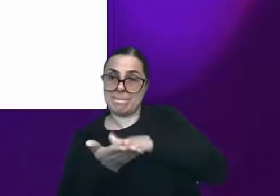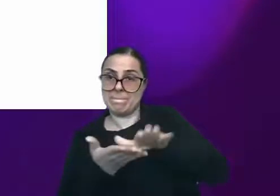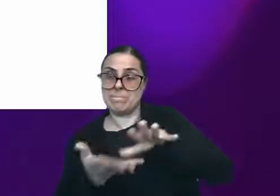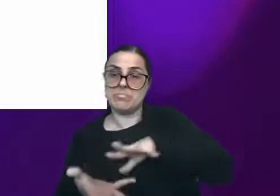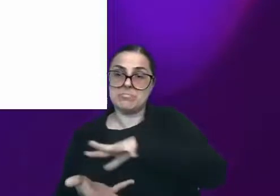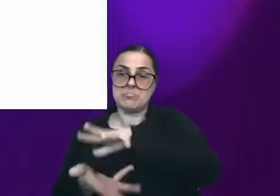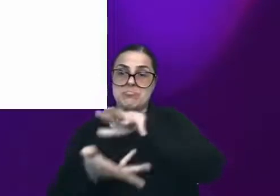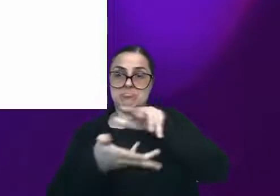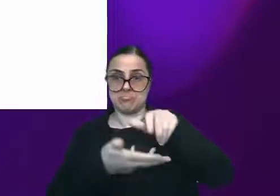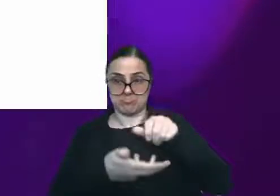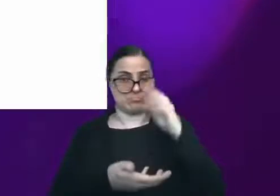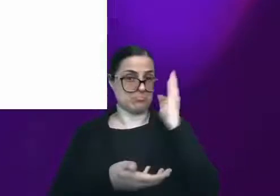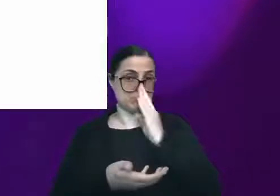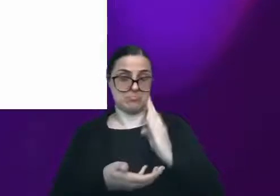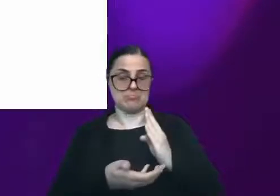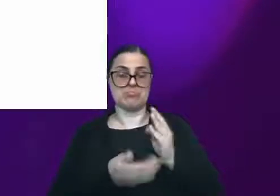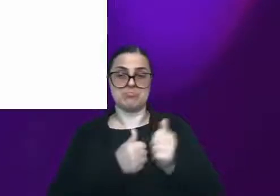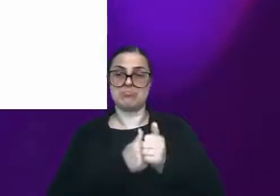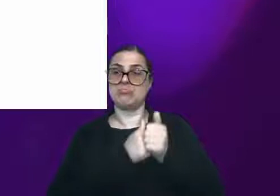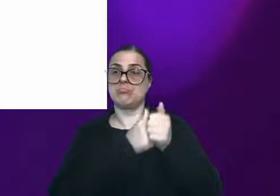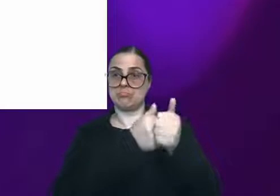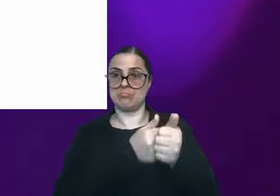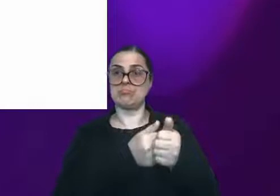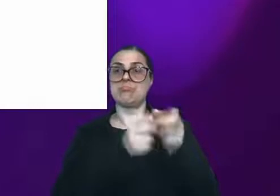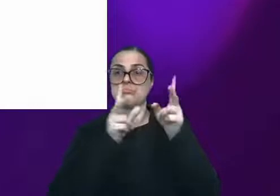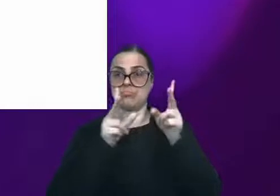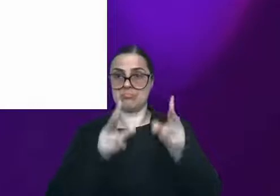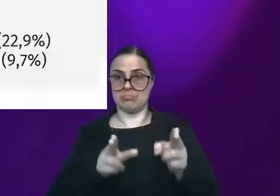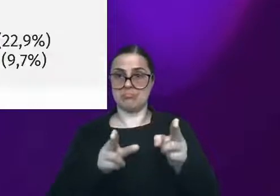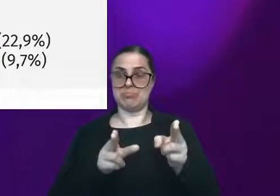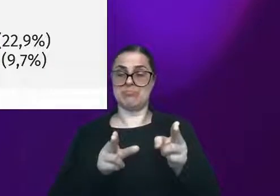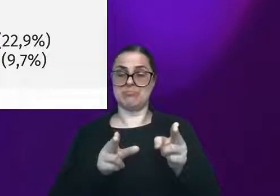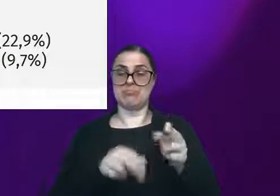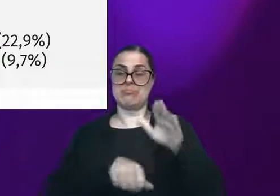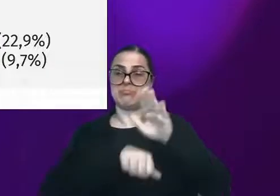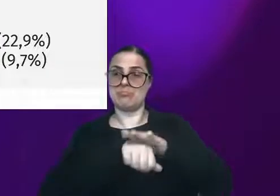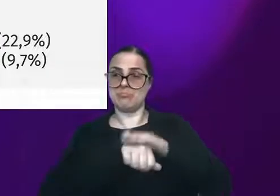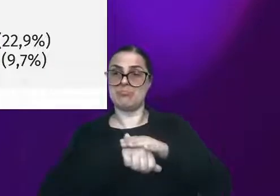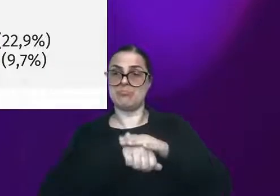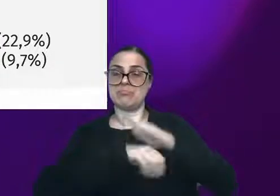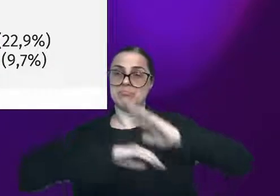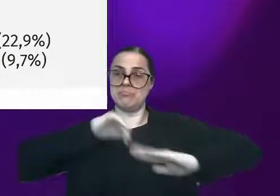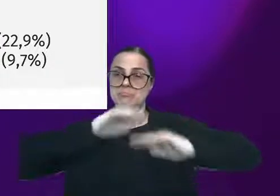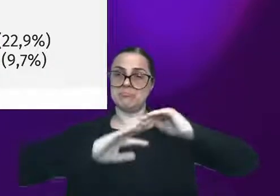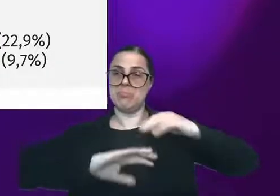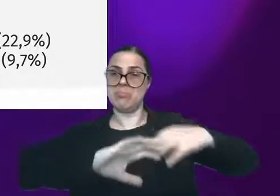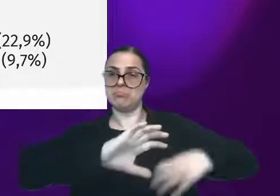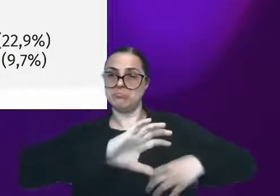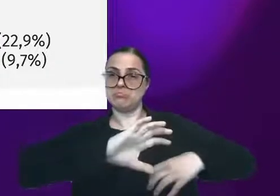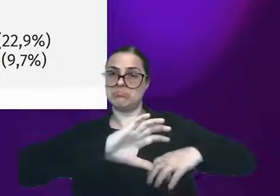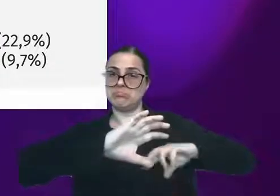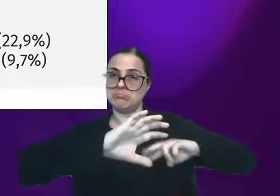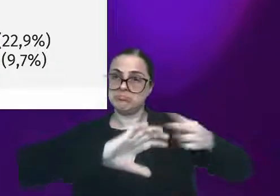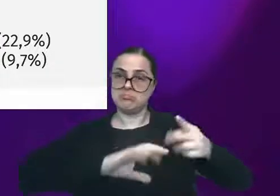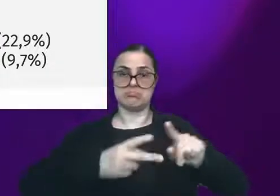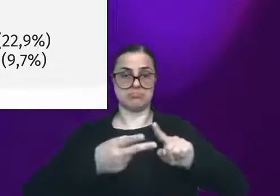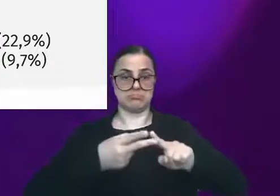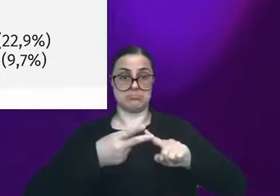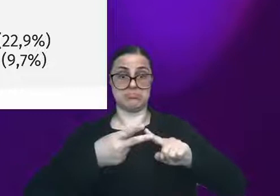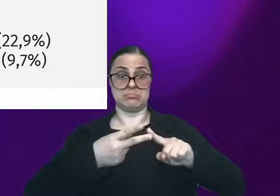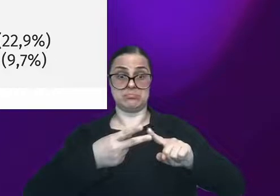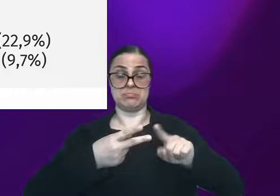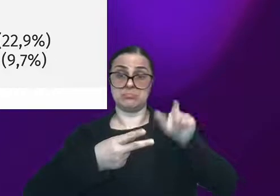nós seguimos, né, para fazer esses transplantes, para ofertar esses órgãos, né, para esses